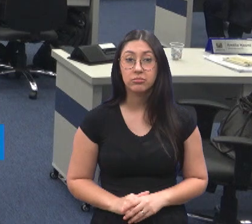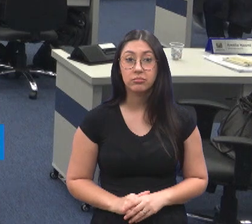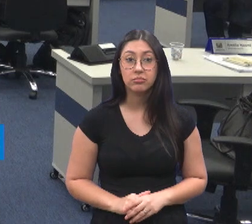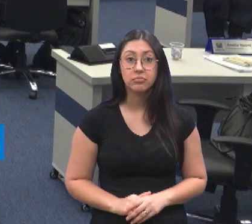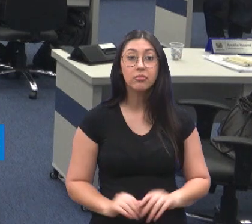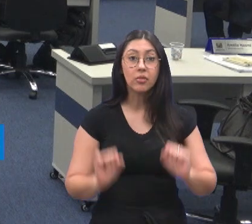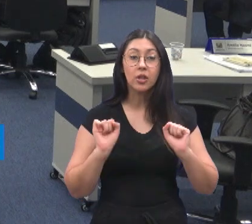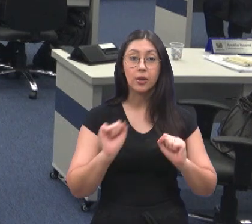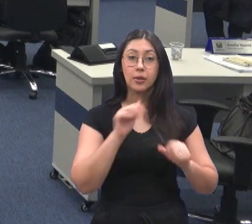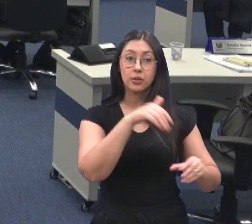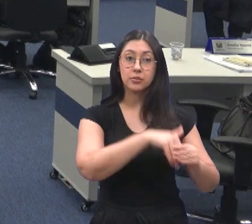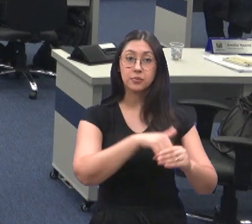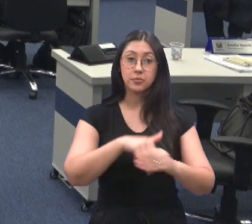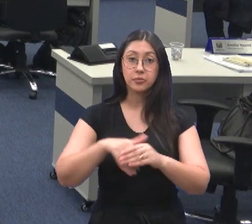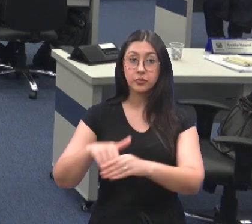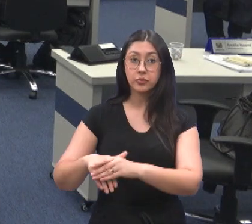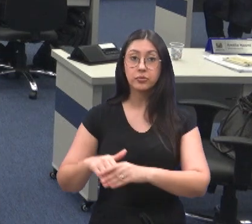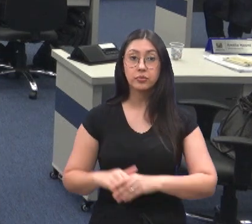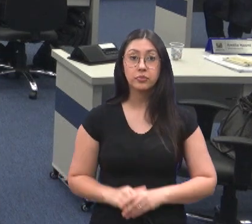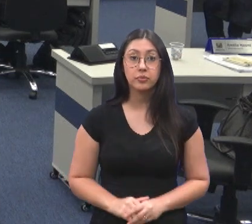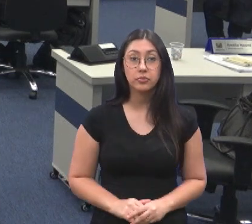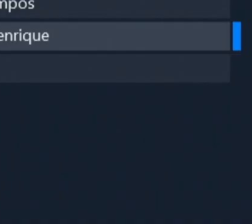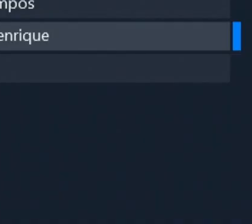Aberta a votação.